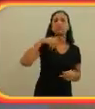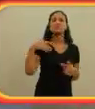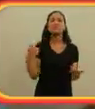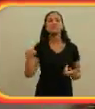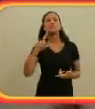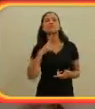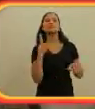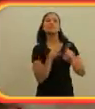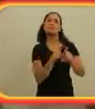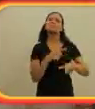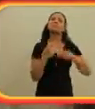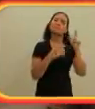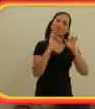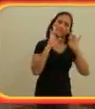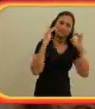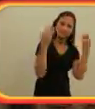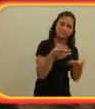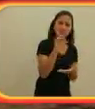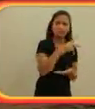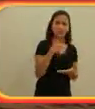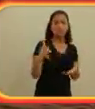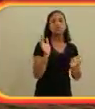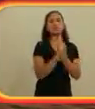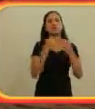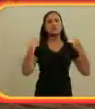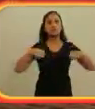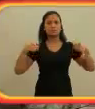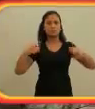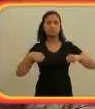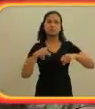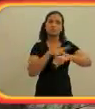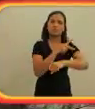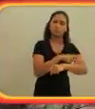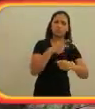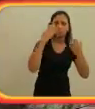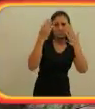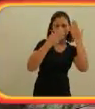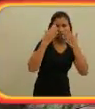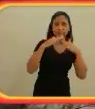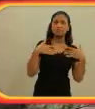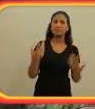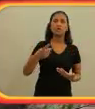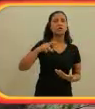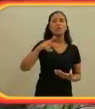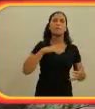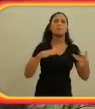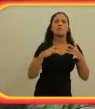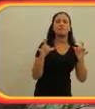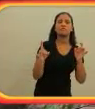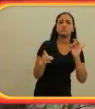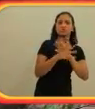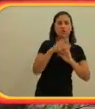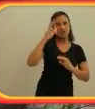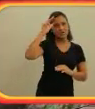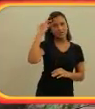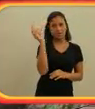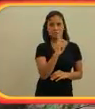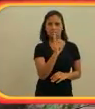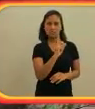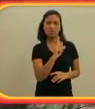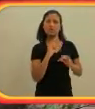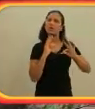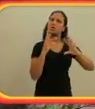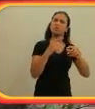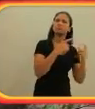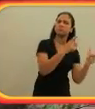trabalha mais especificamente são professores de educação física, pedagogos, psicólogos, enfim. E o objetivo aí não é o movimento em si